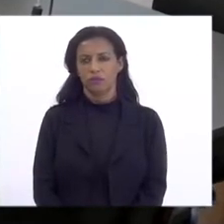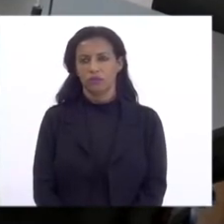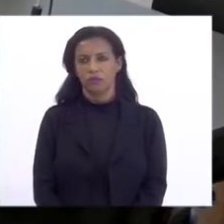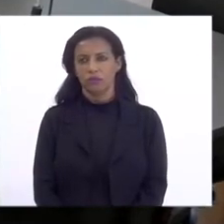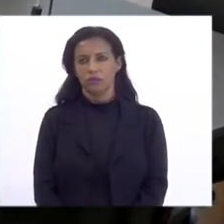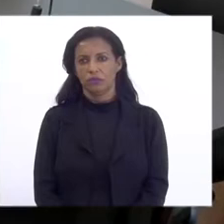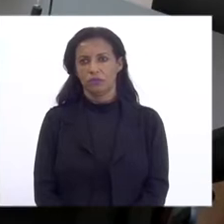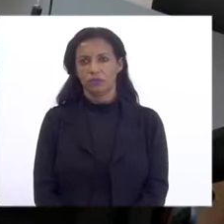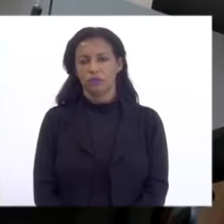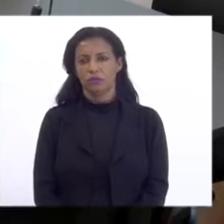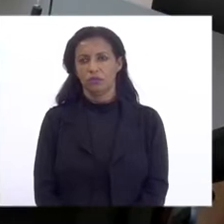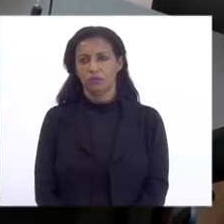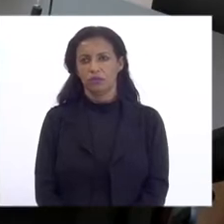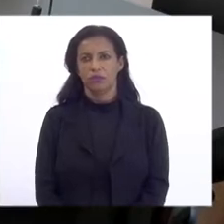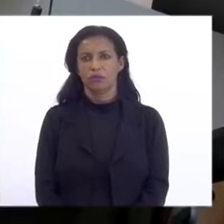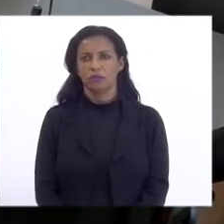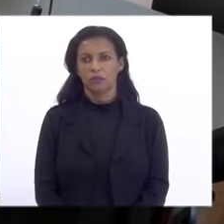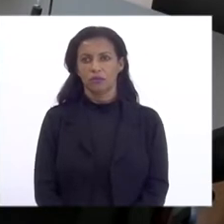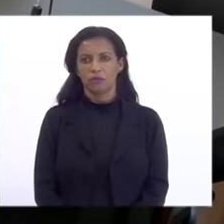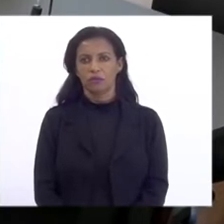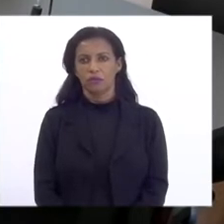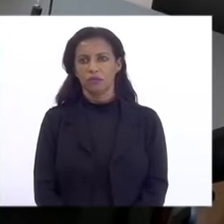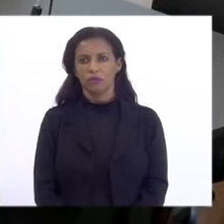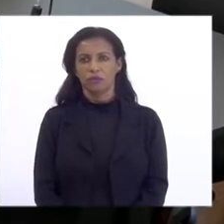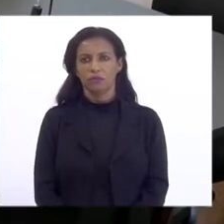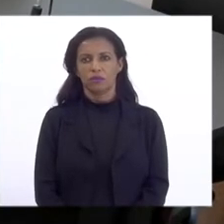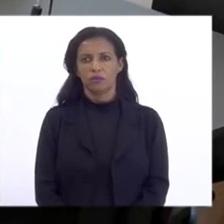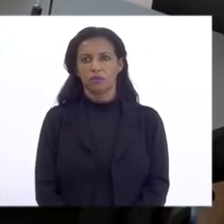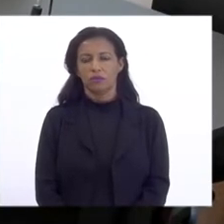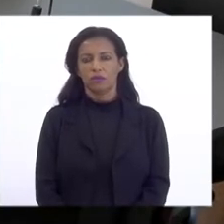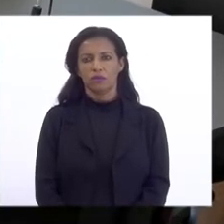Obrigado. Cunhaque de Alcatrão de São João da Rosa.